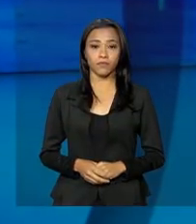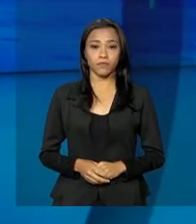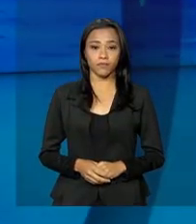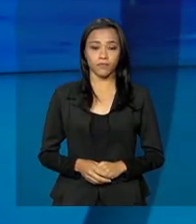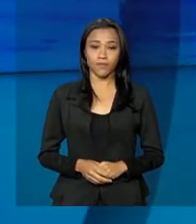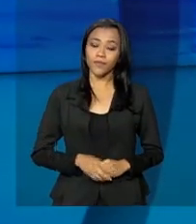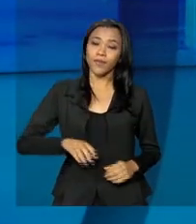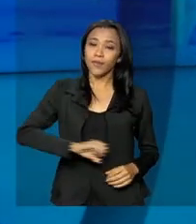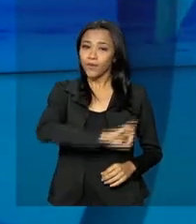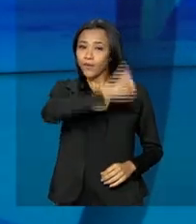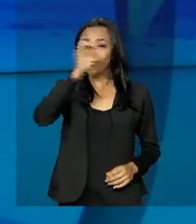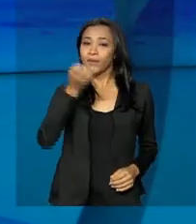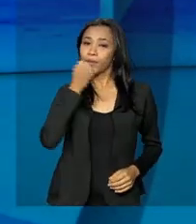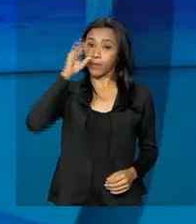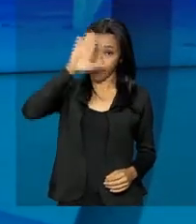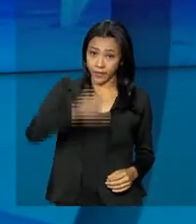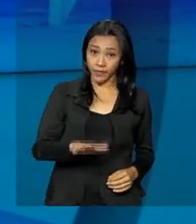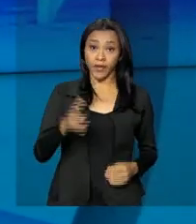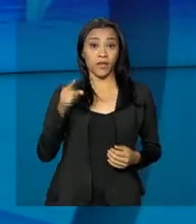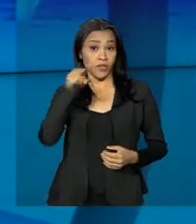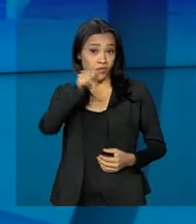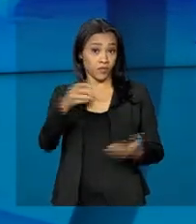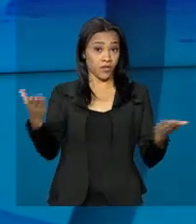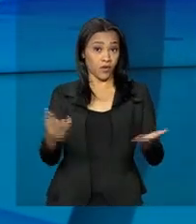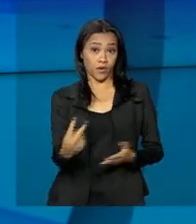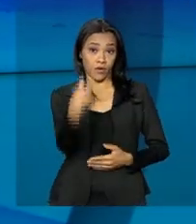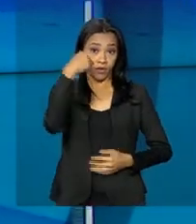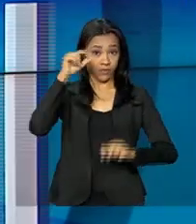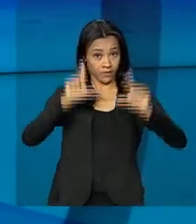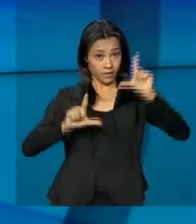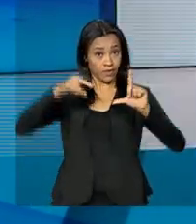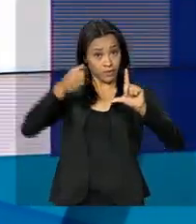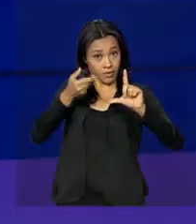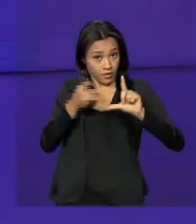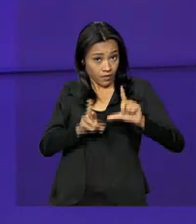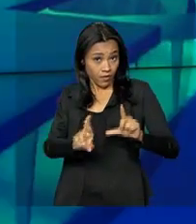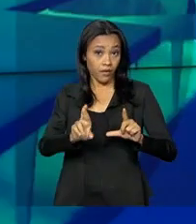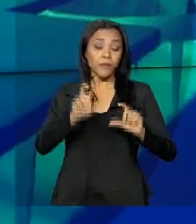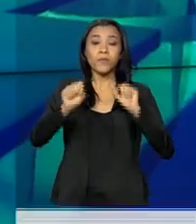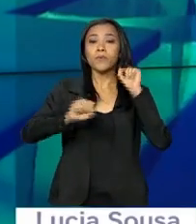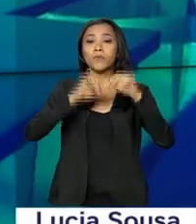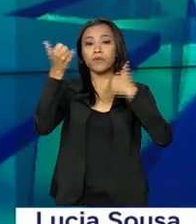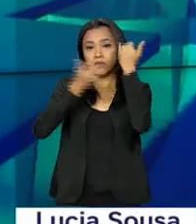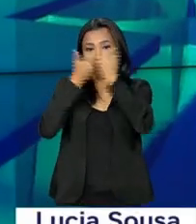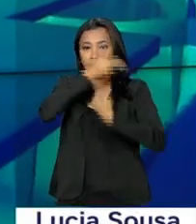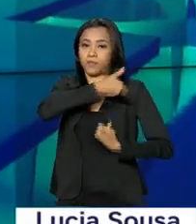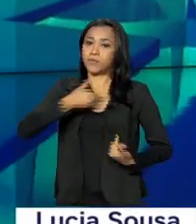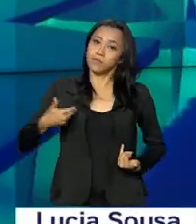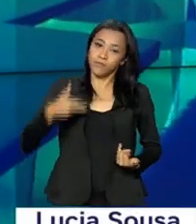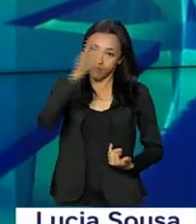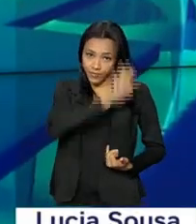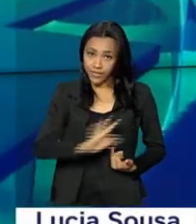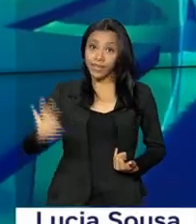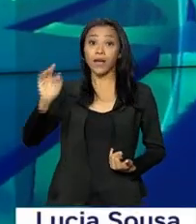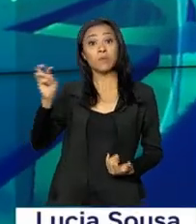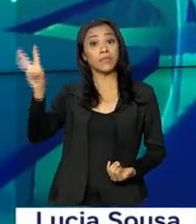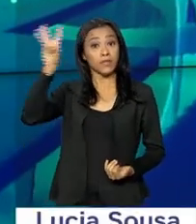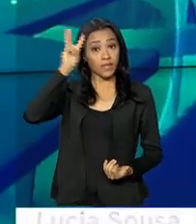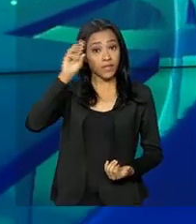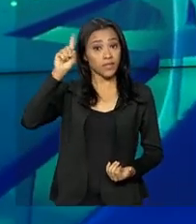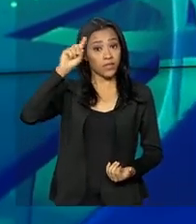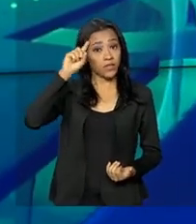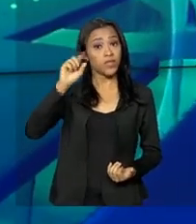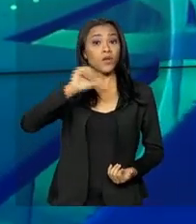olá boa tarde você acompanha a partir de agora o repórter nbr com as notícias do governo federal desta terça-feira